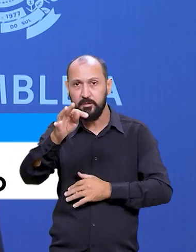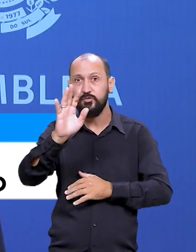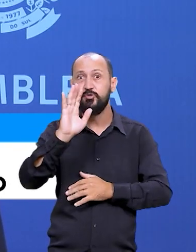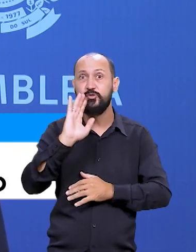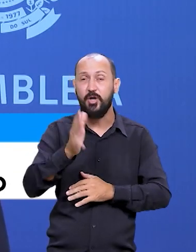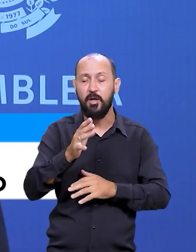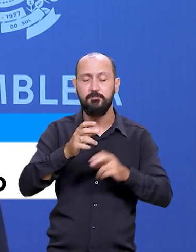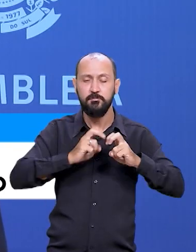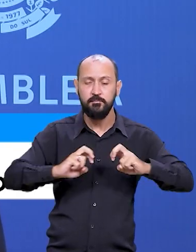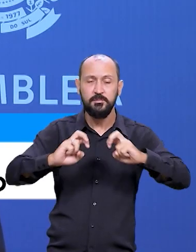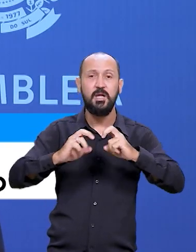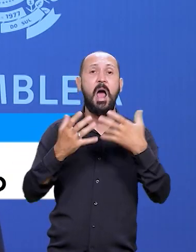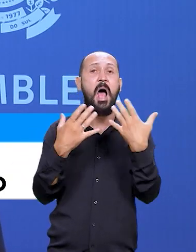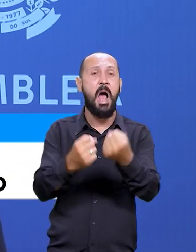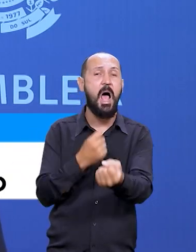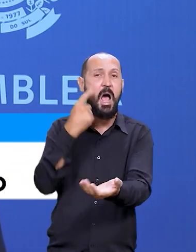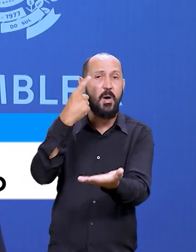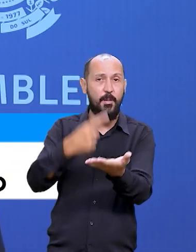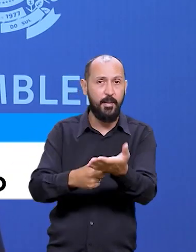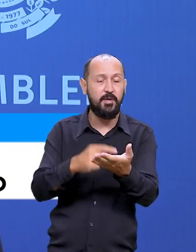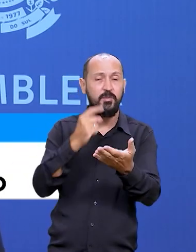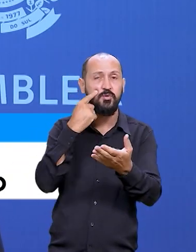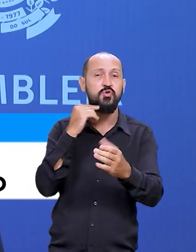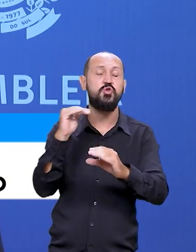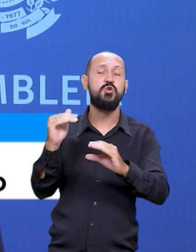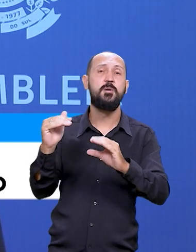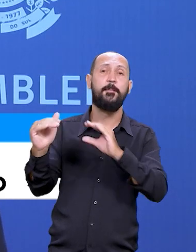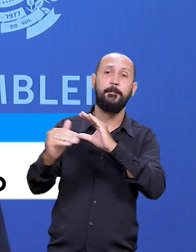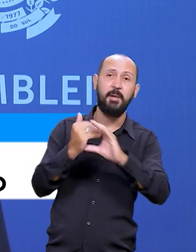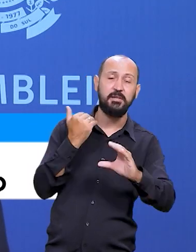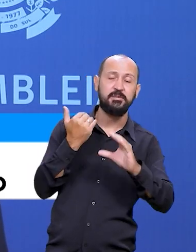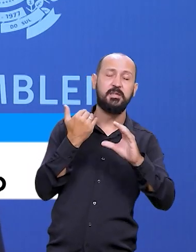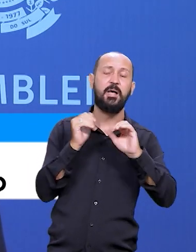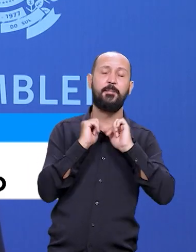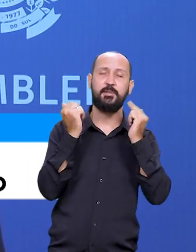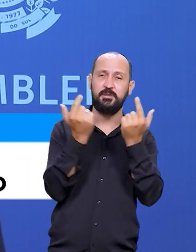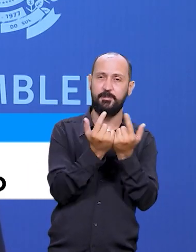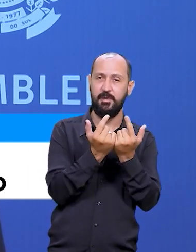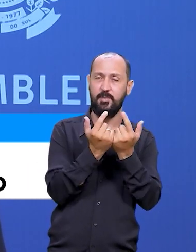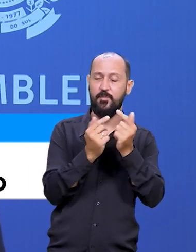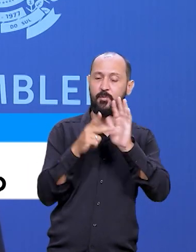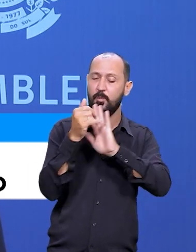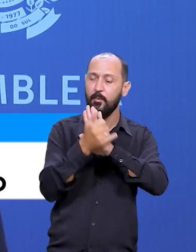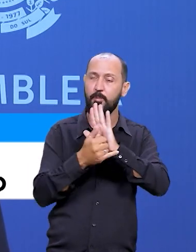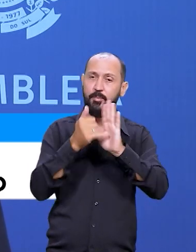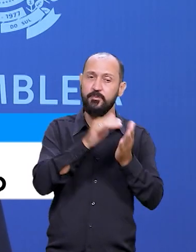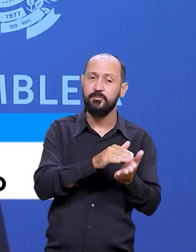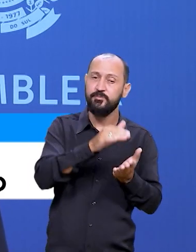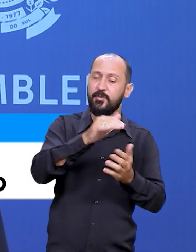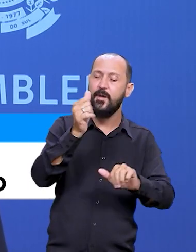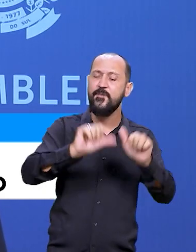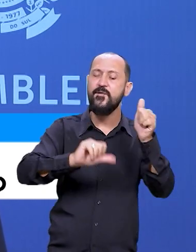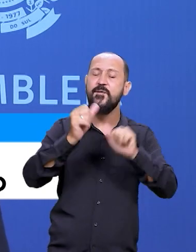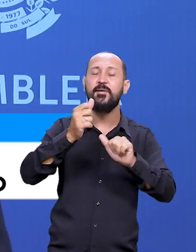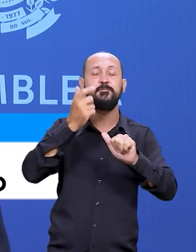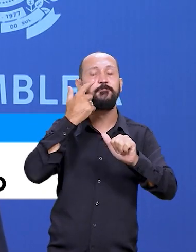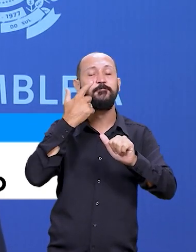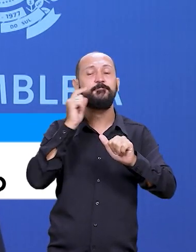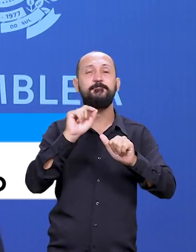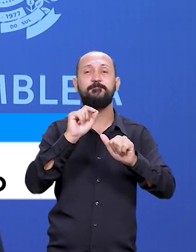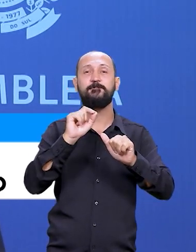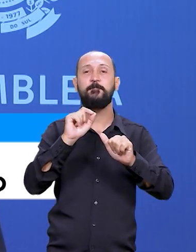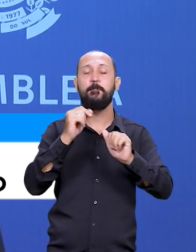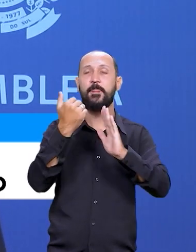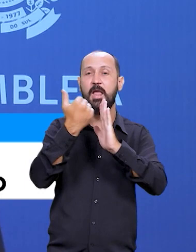bancada do Partido dos Trabalhadores, e ele assumiu um compromisso de encaminhar para a Assembleia Legislativa um projeto